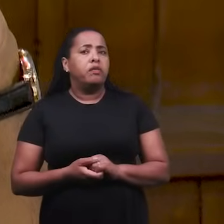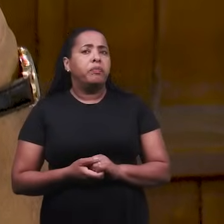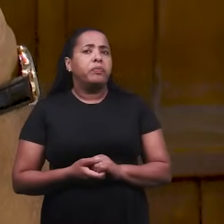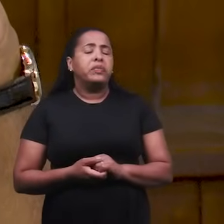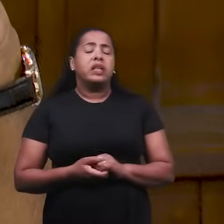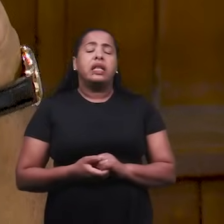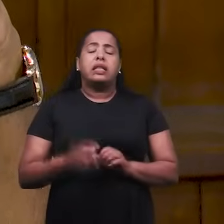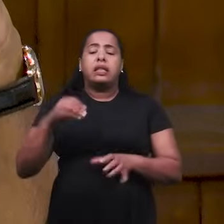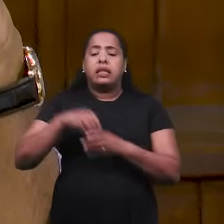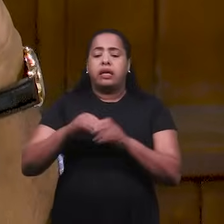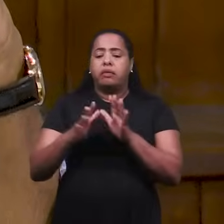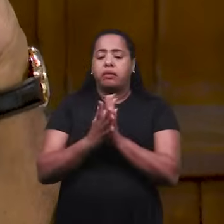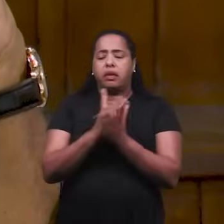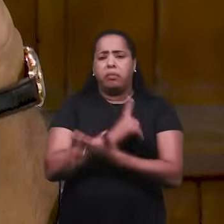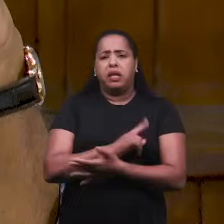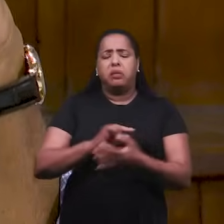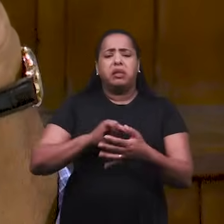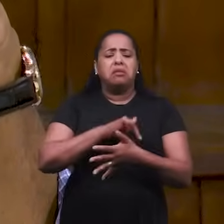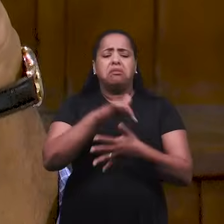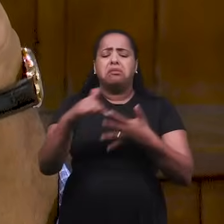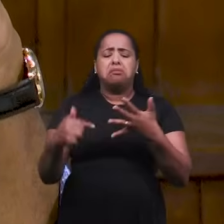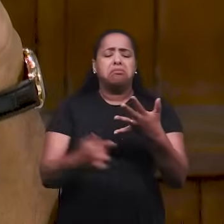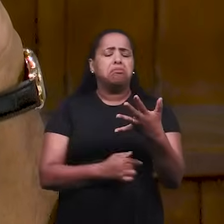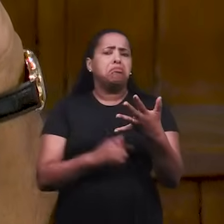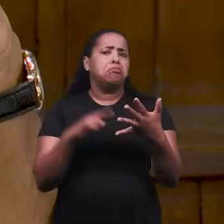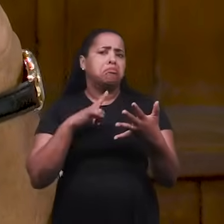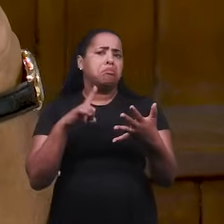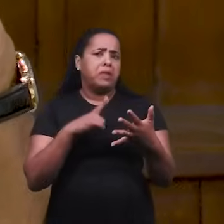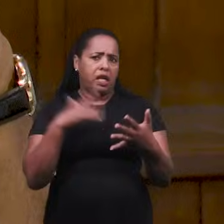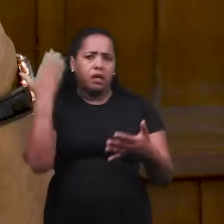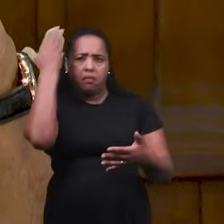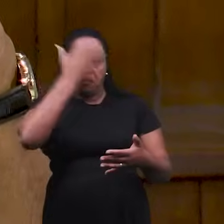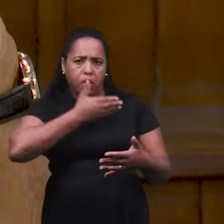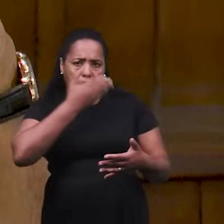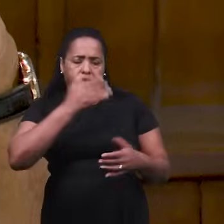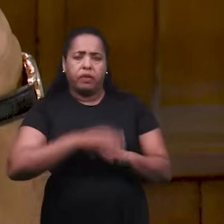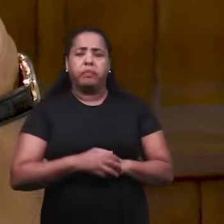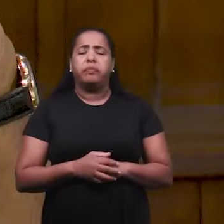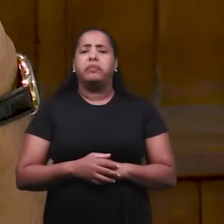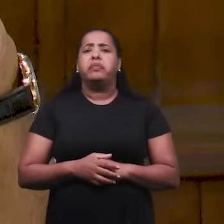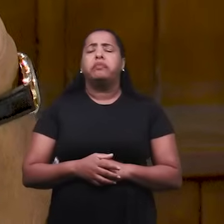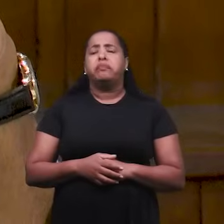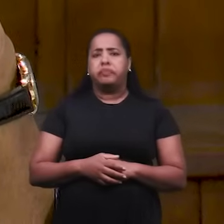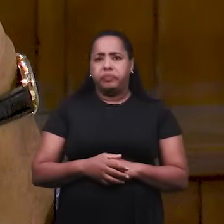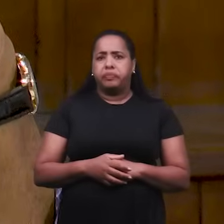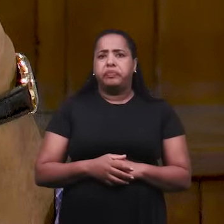situações na Bíblia que comprovam essa situação. Primeiro, nós vamos Tessalonicenses